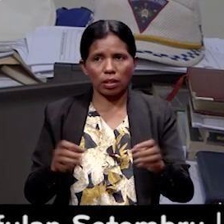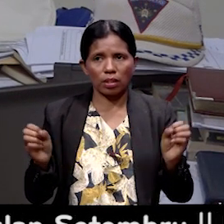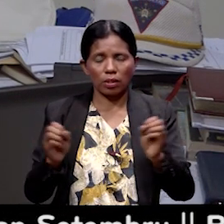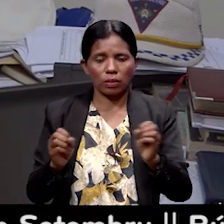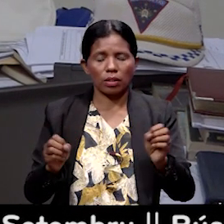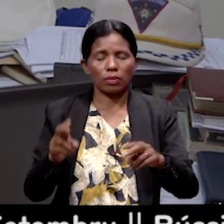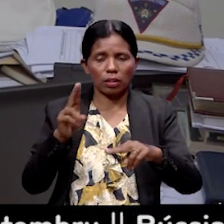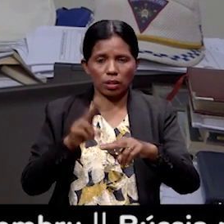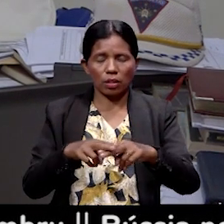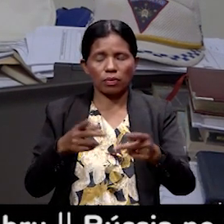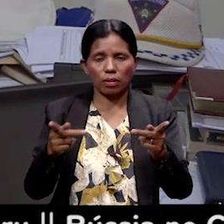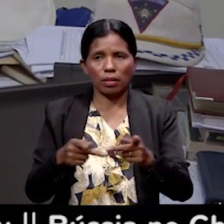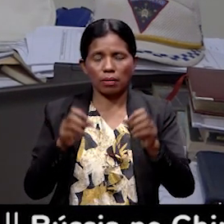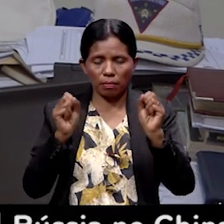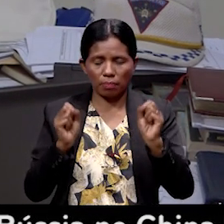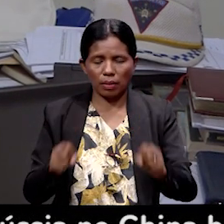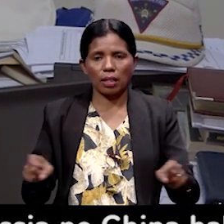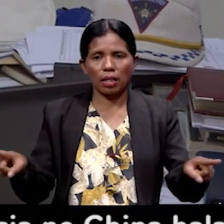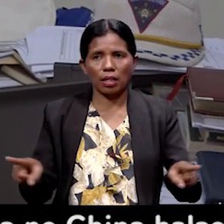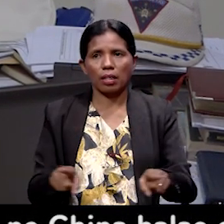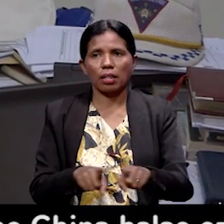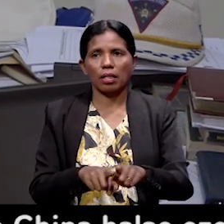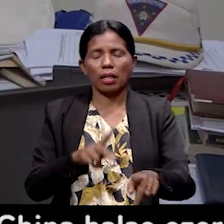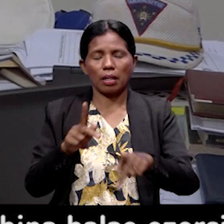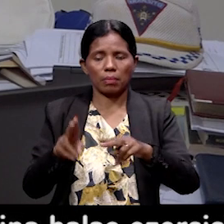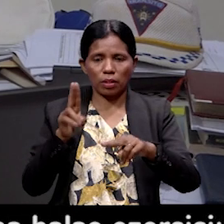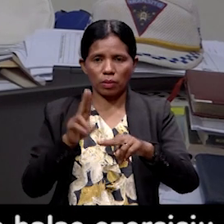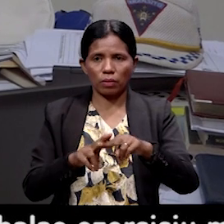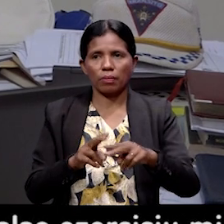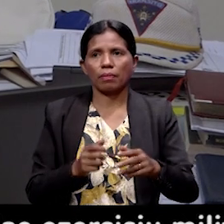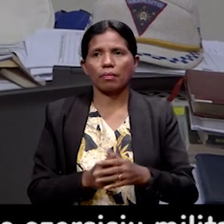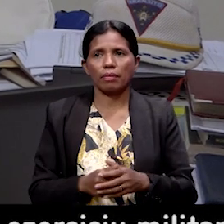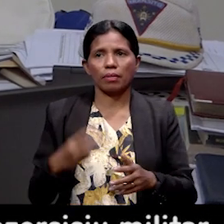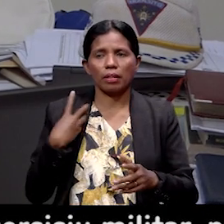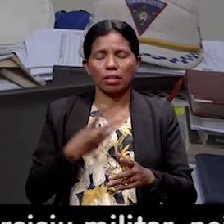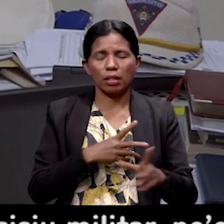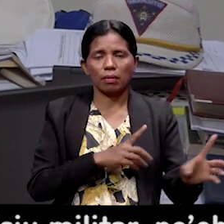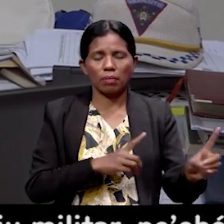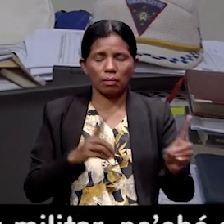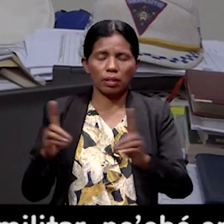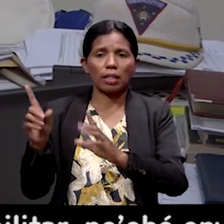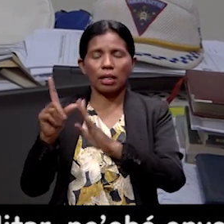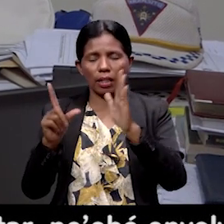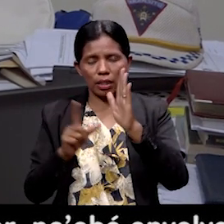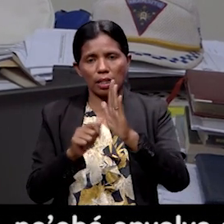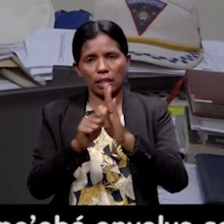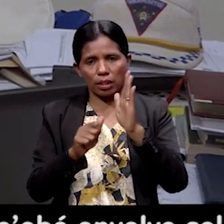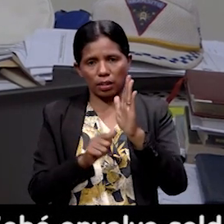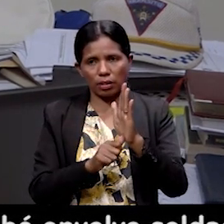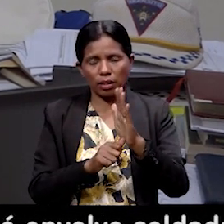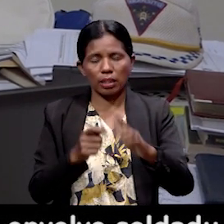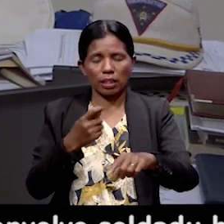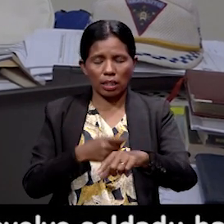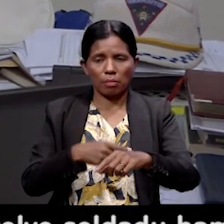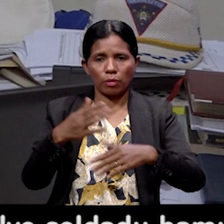itinaha. Mai be bele saimos, anessa, emane tur fati. Ita se implementa te lei dene o artigo dene e tempo